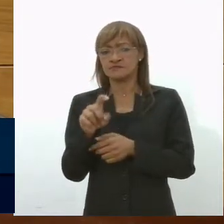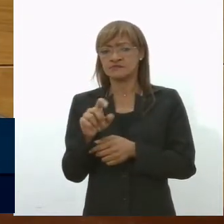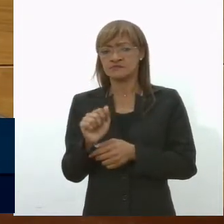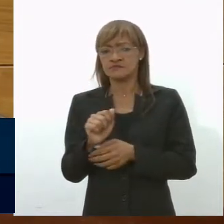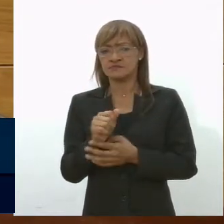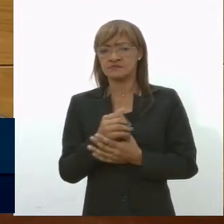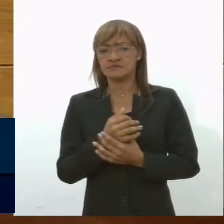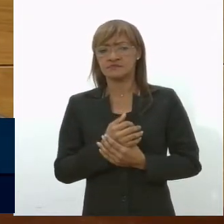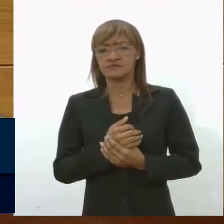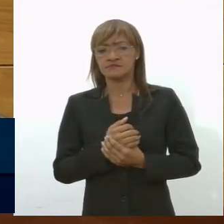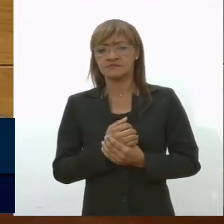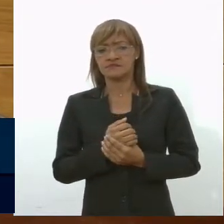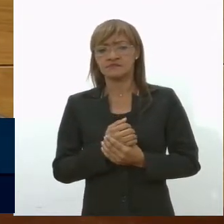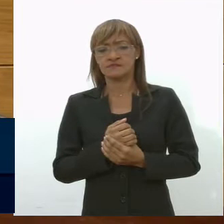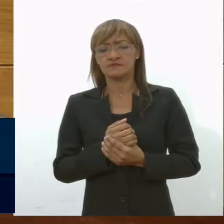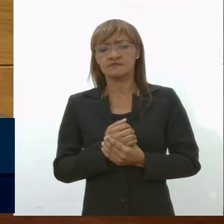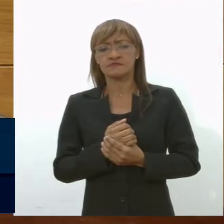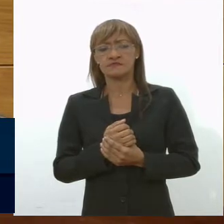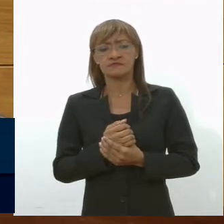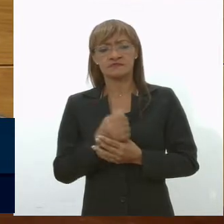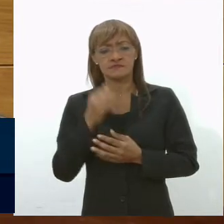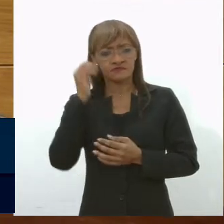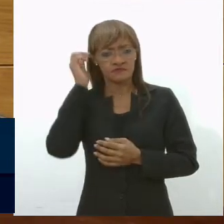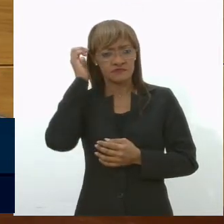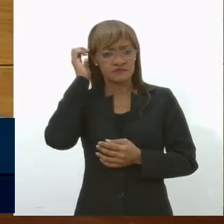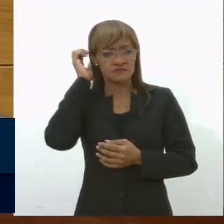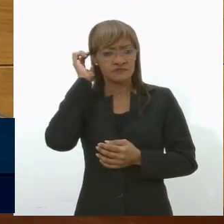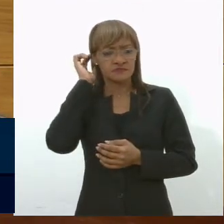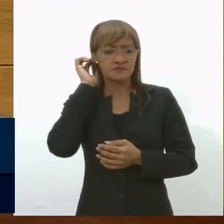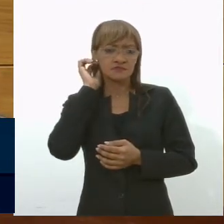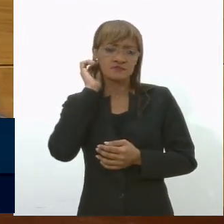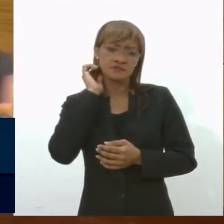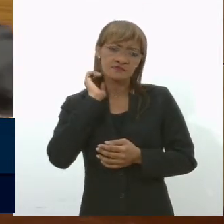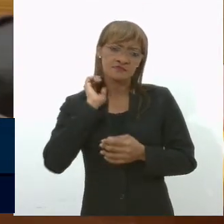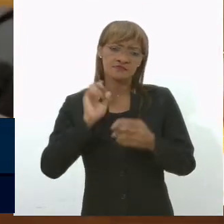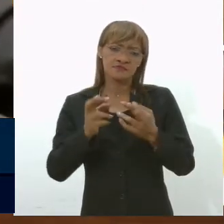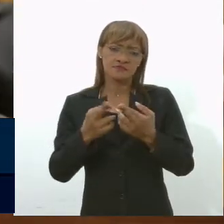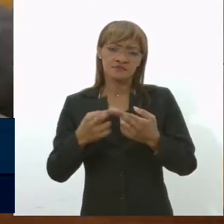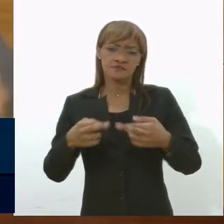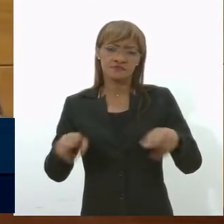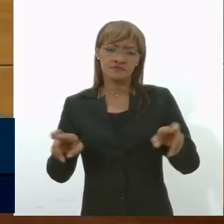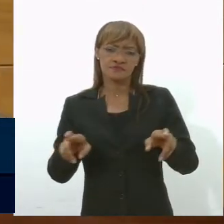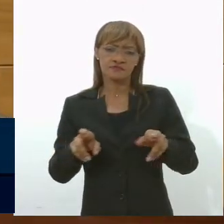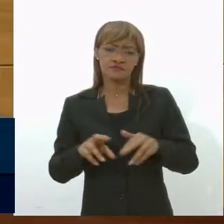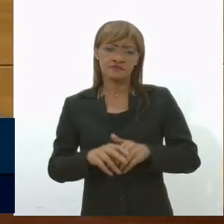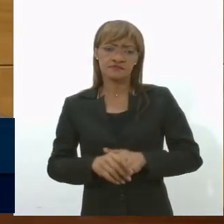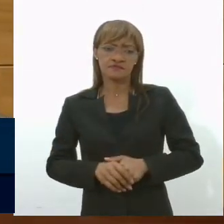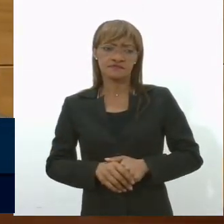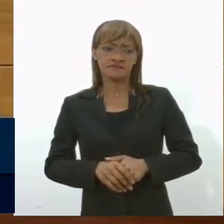de capelânia voluntariamente e dá outras providências.